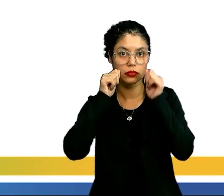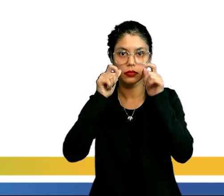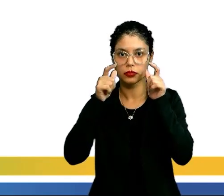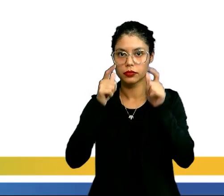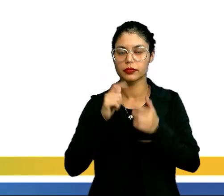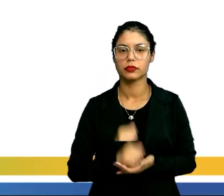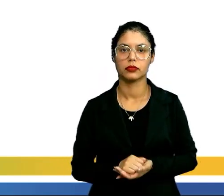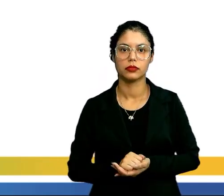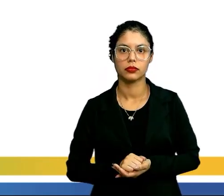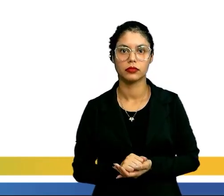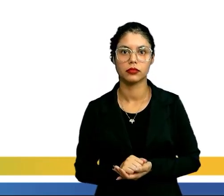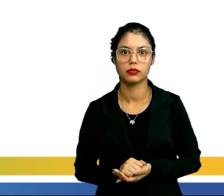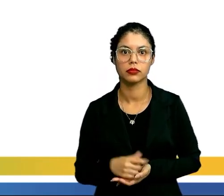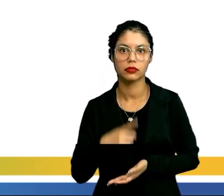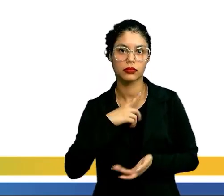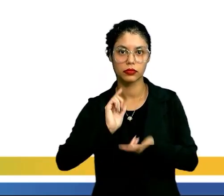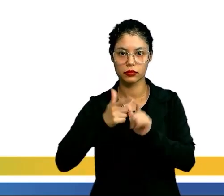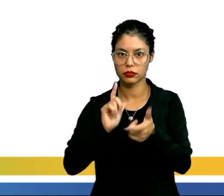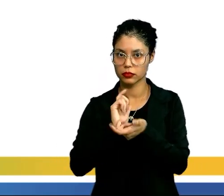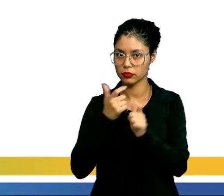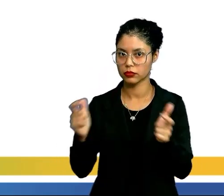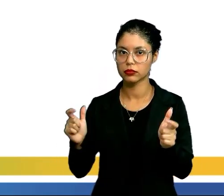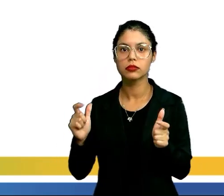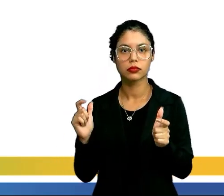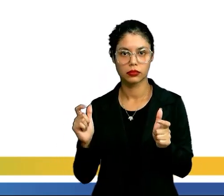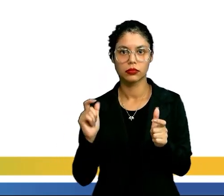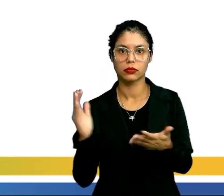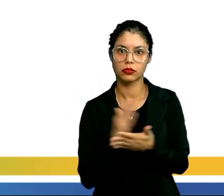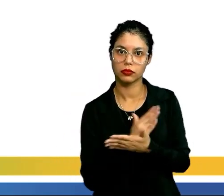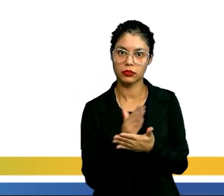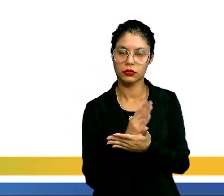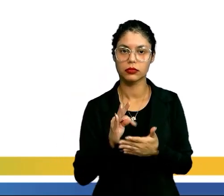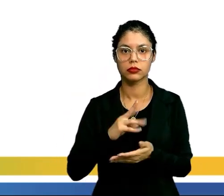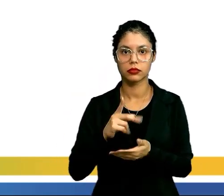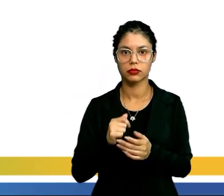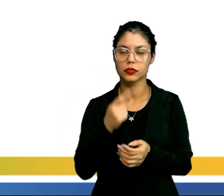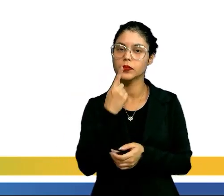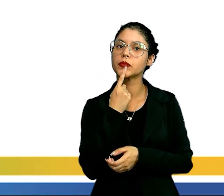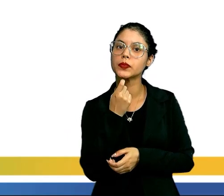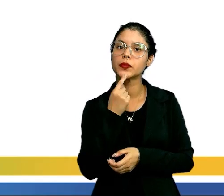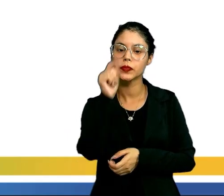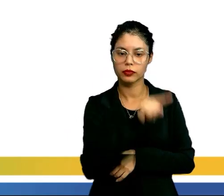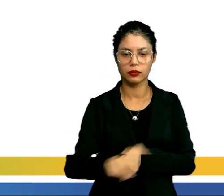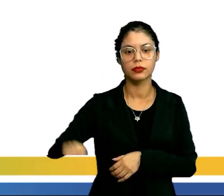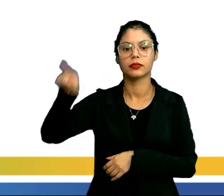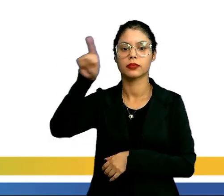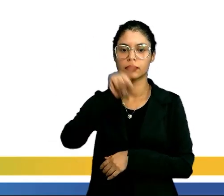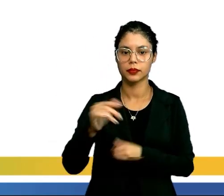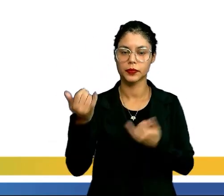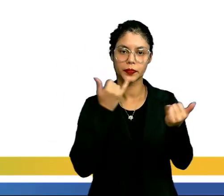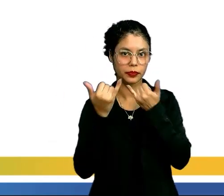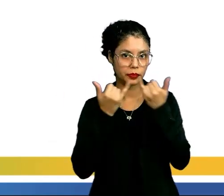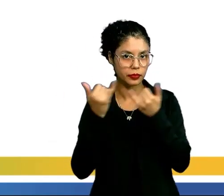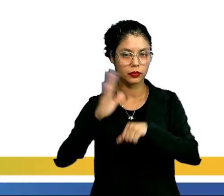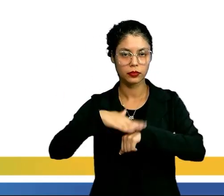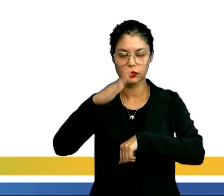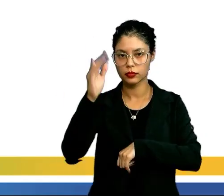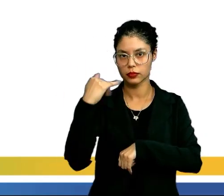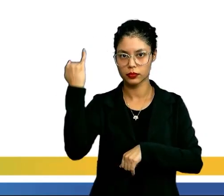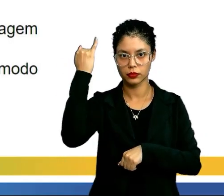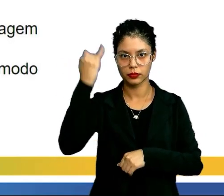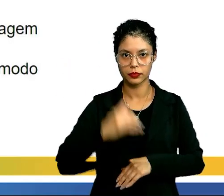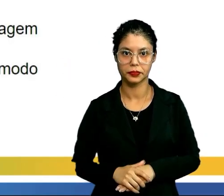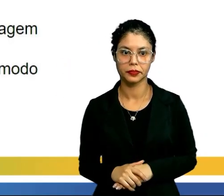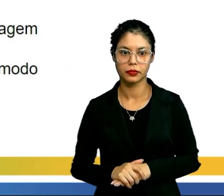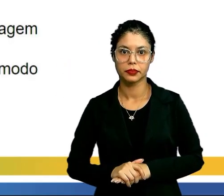bastante atenção, são essas que estão em letras garrafais, ao redor desse símbolo vermelho. Então, essas são as informações mais